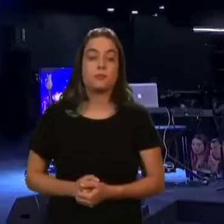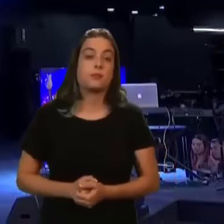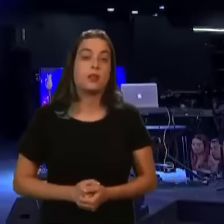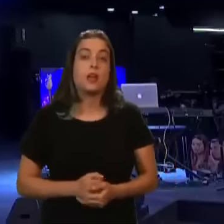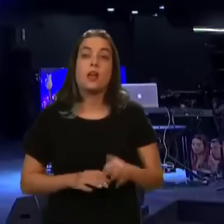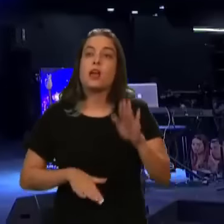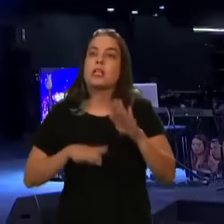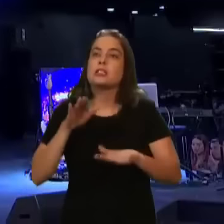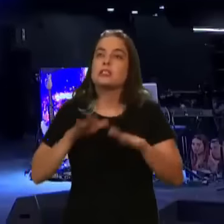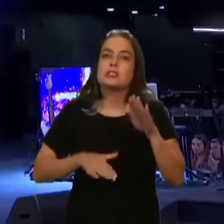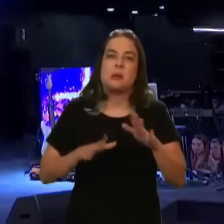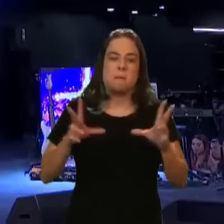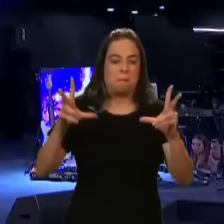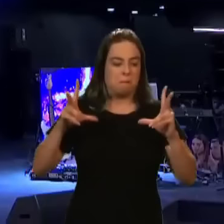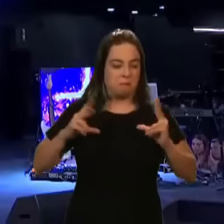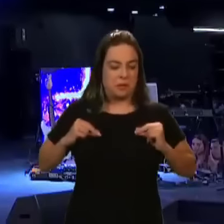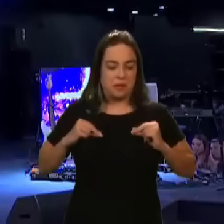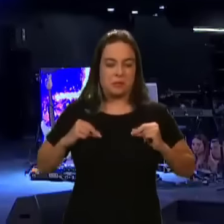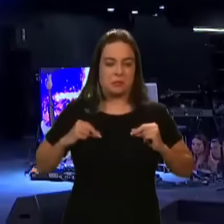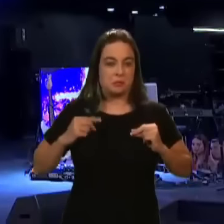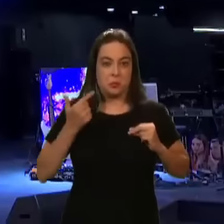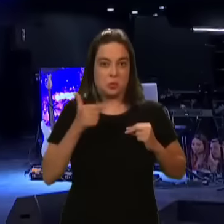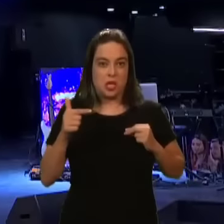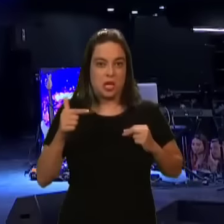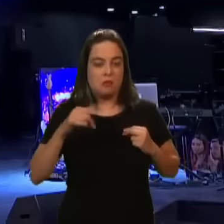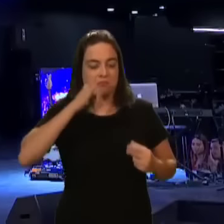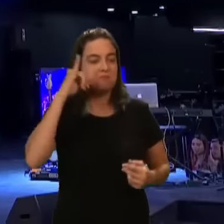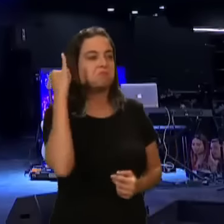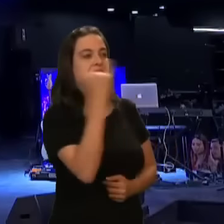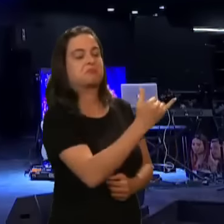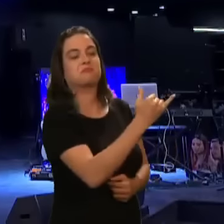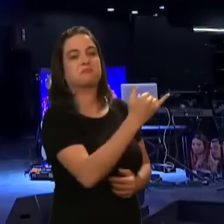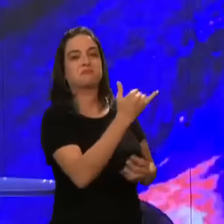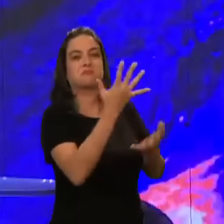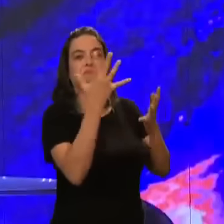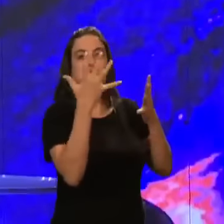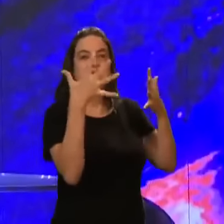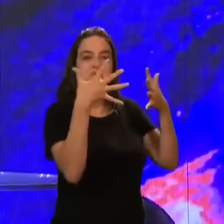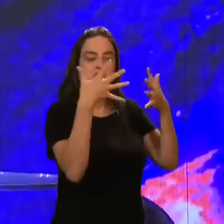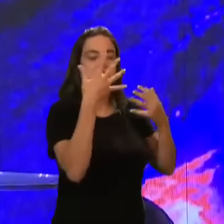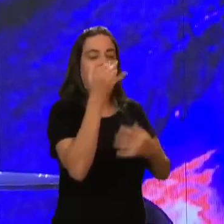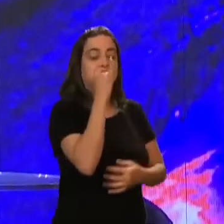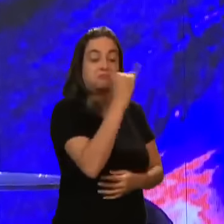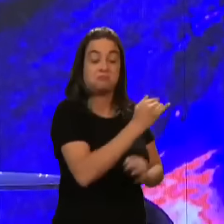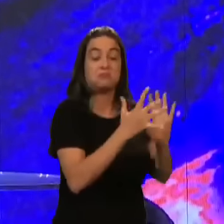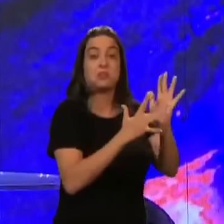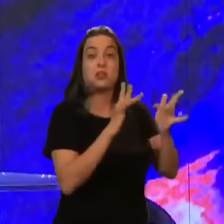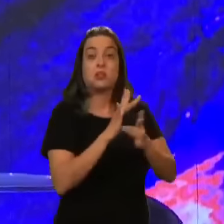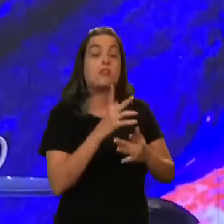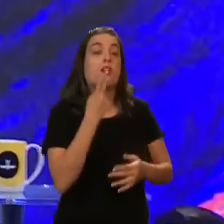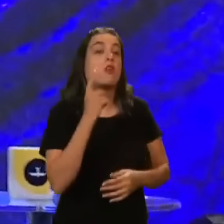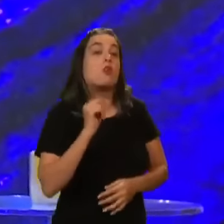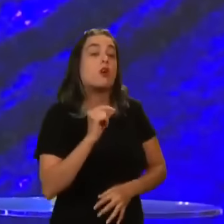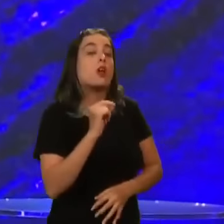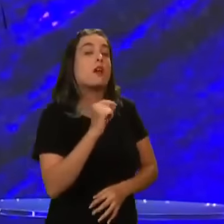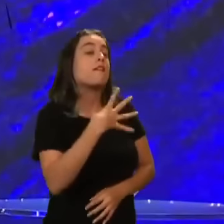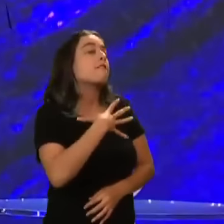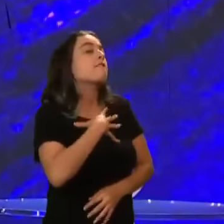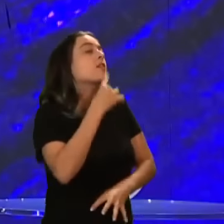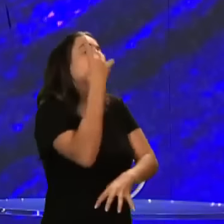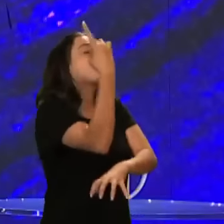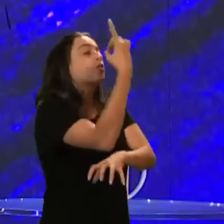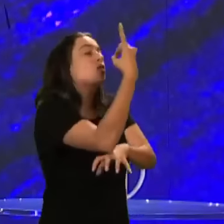merecimento. Porque eles, no final da frase deles, eles dizem assim: filho de Davi, tem?